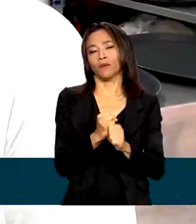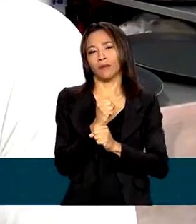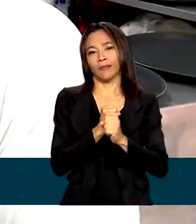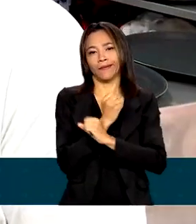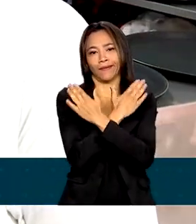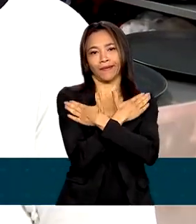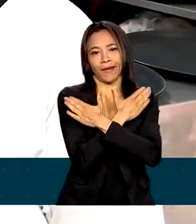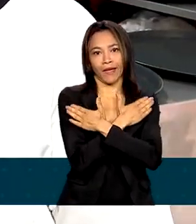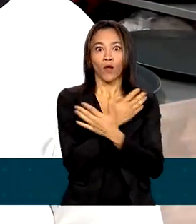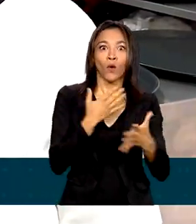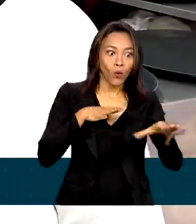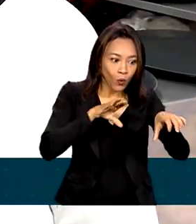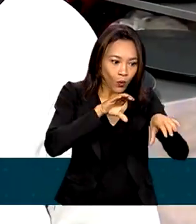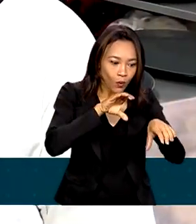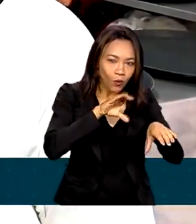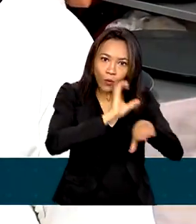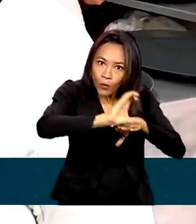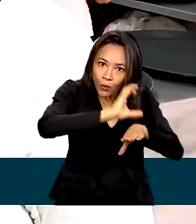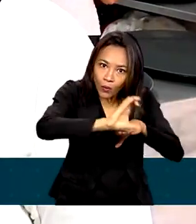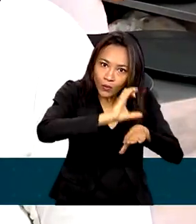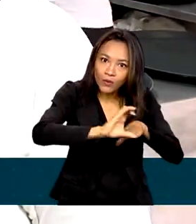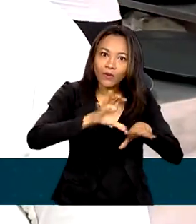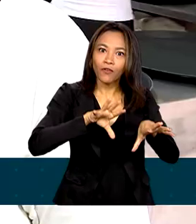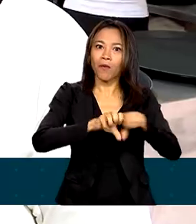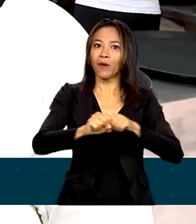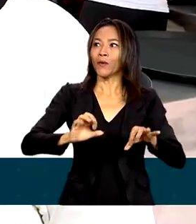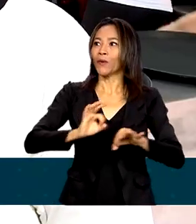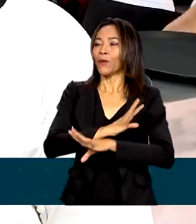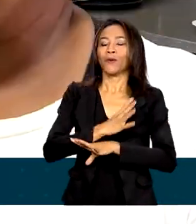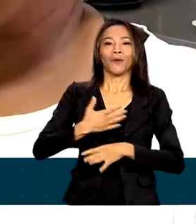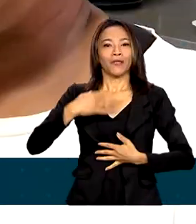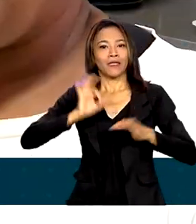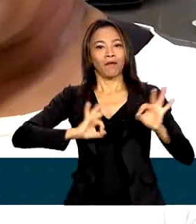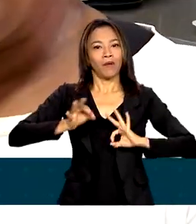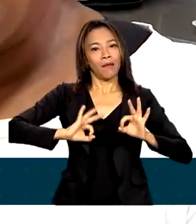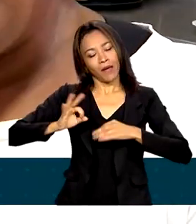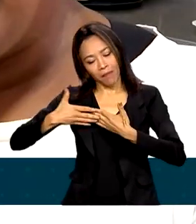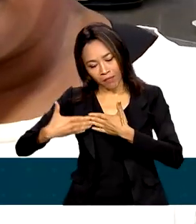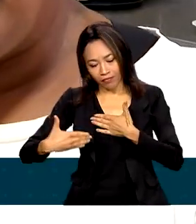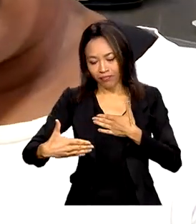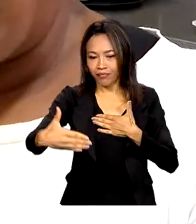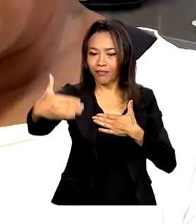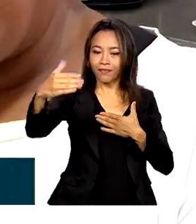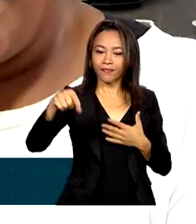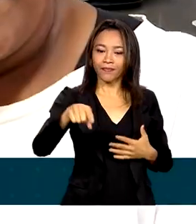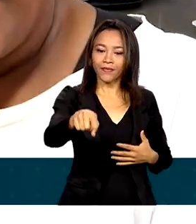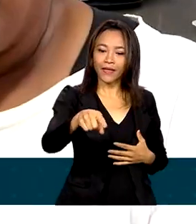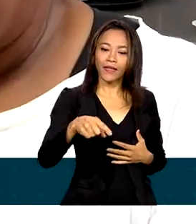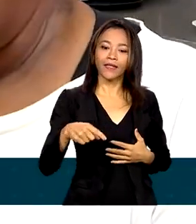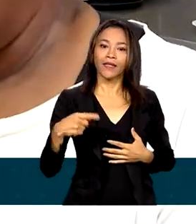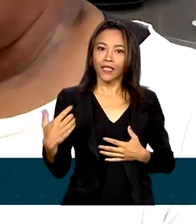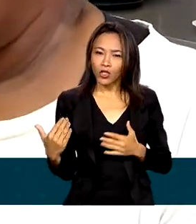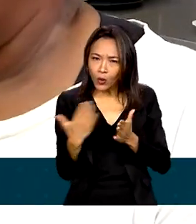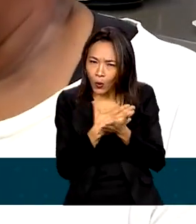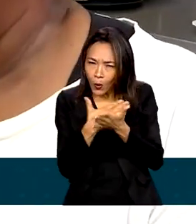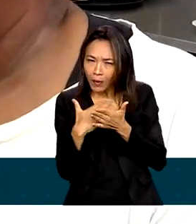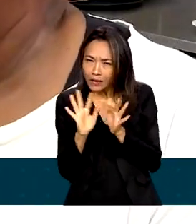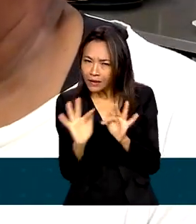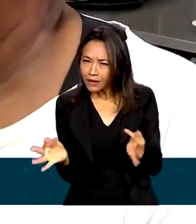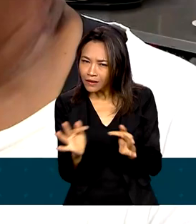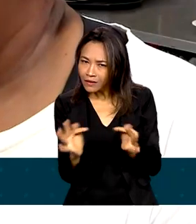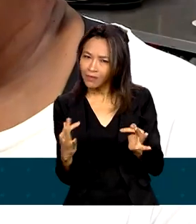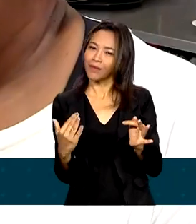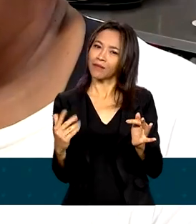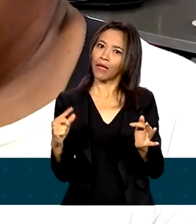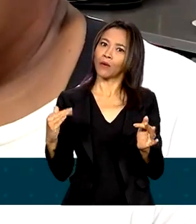Com o curso, ela vê a oportunidade de se preparar para uma carreira. A gente começa de baixo para ir para o alto, né? E